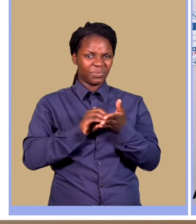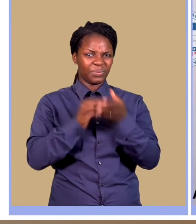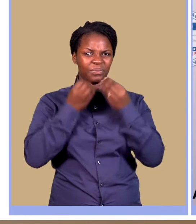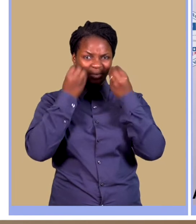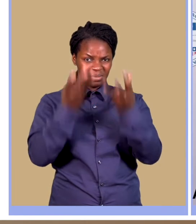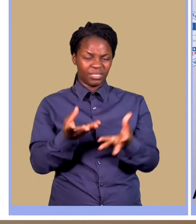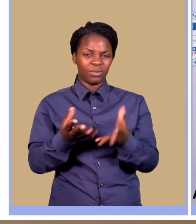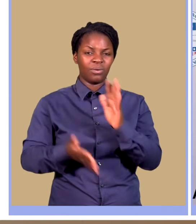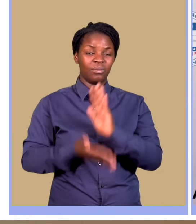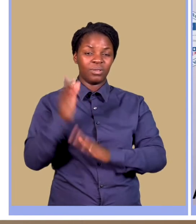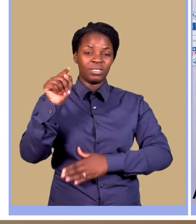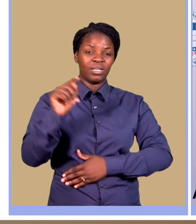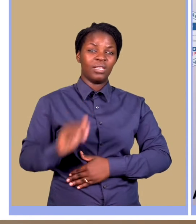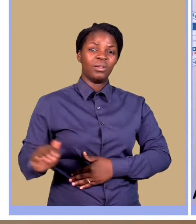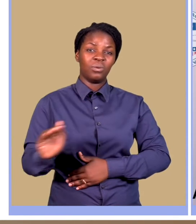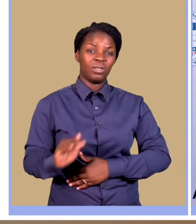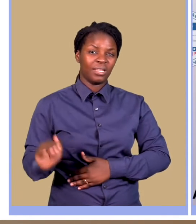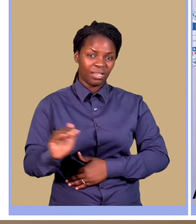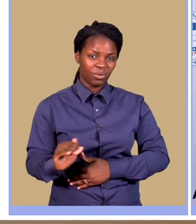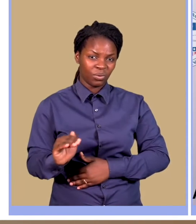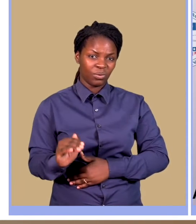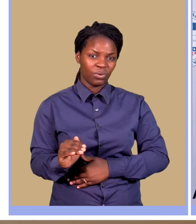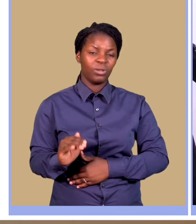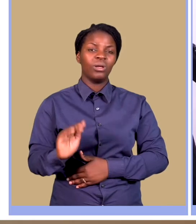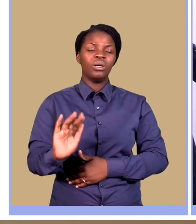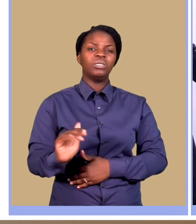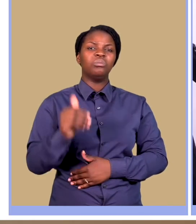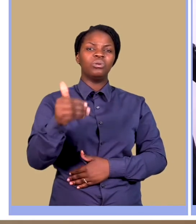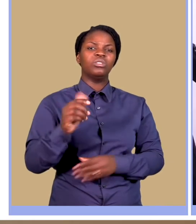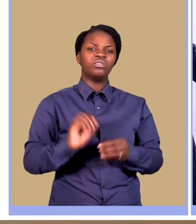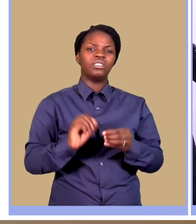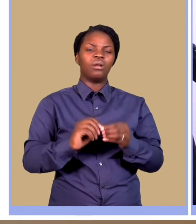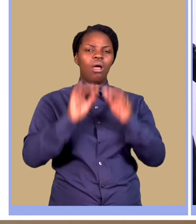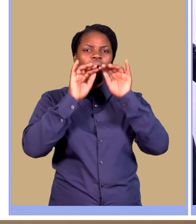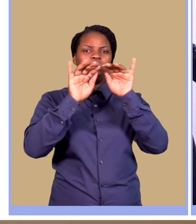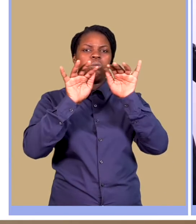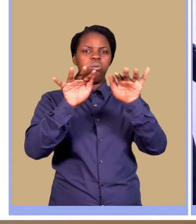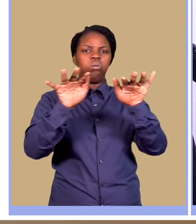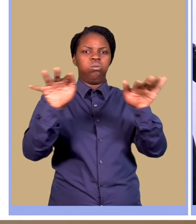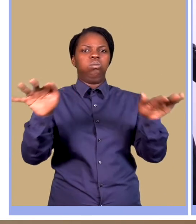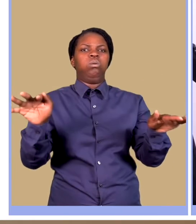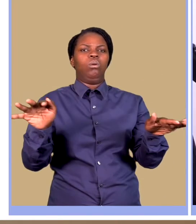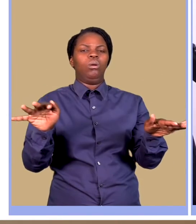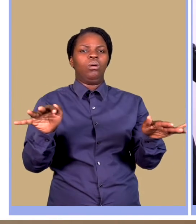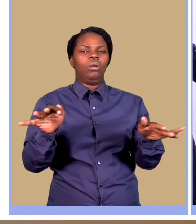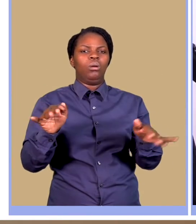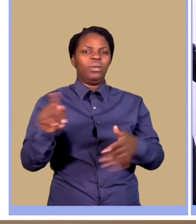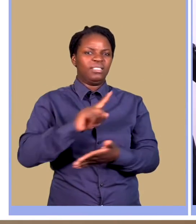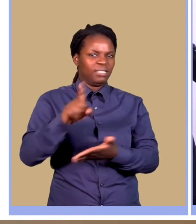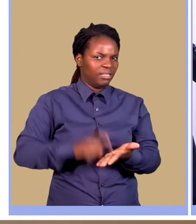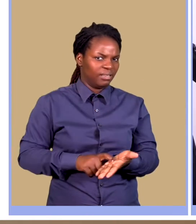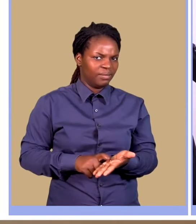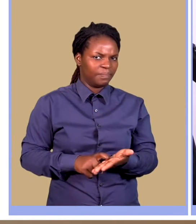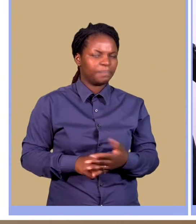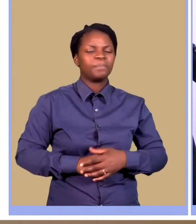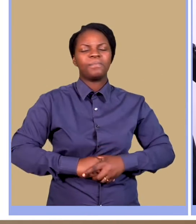se alastrar, assim que é, para a cidade. Exatamente. Primeiro é que os chefes de